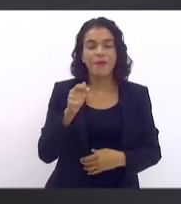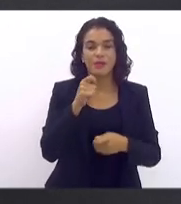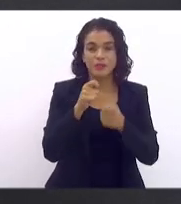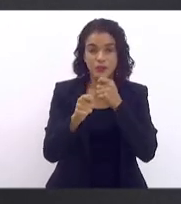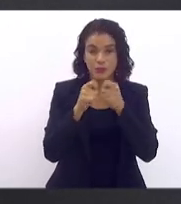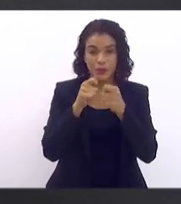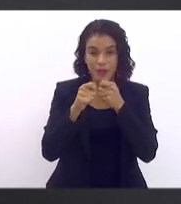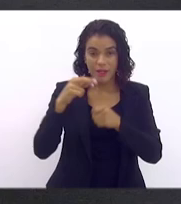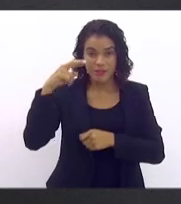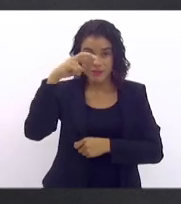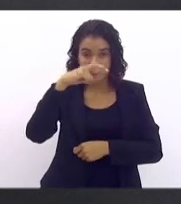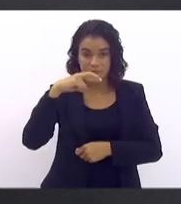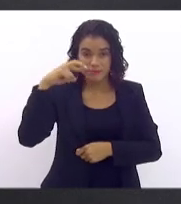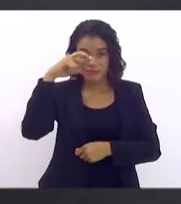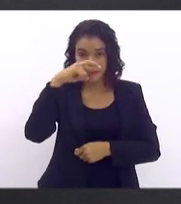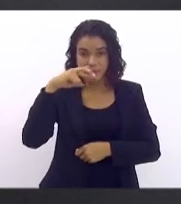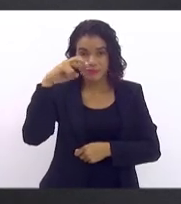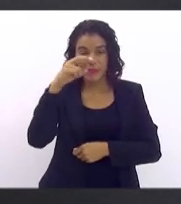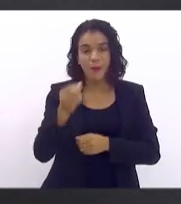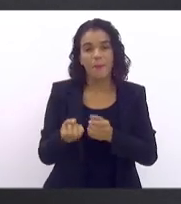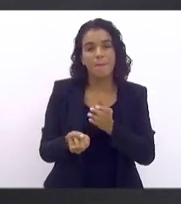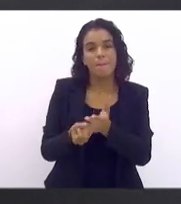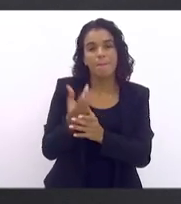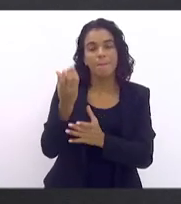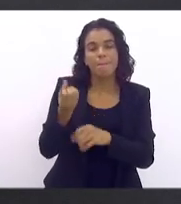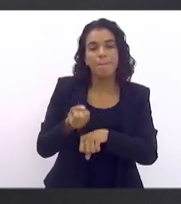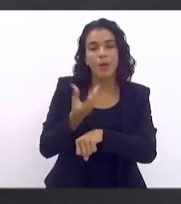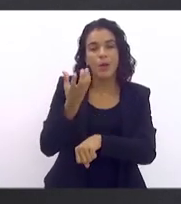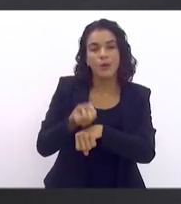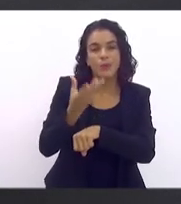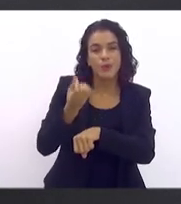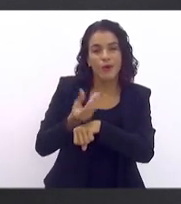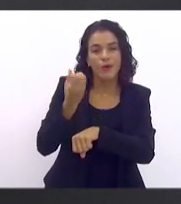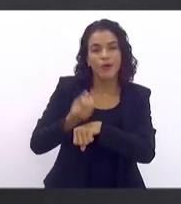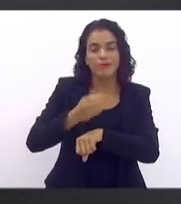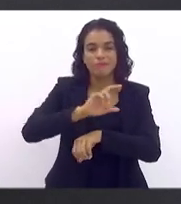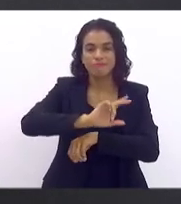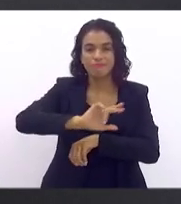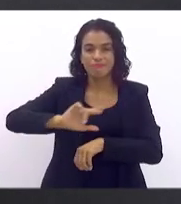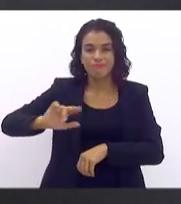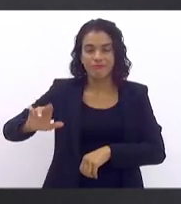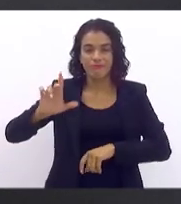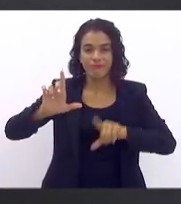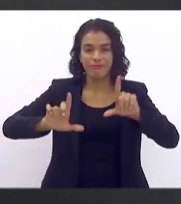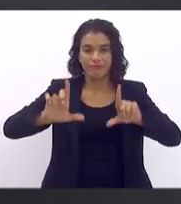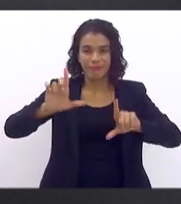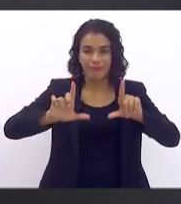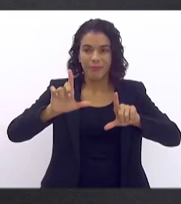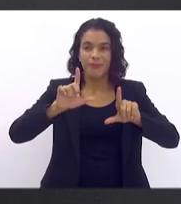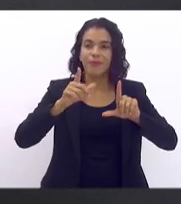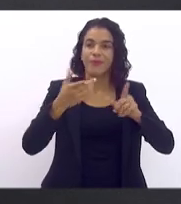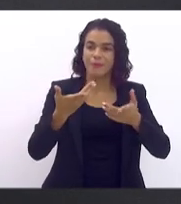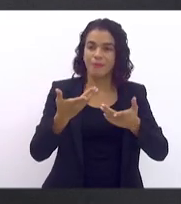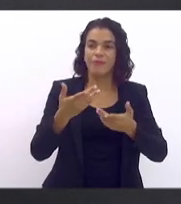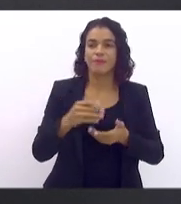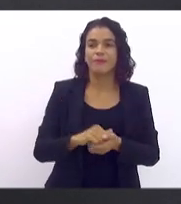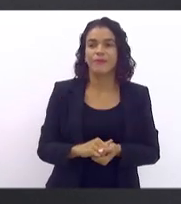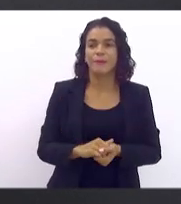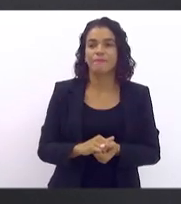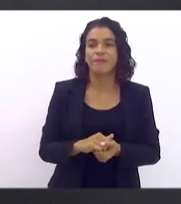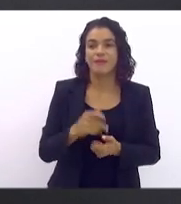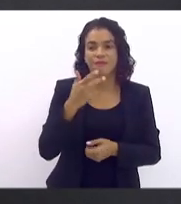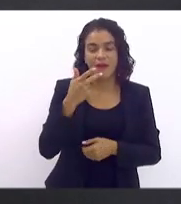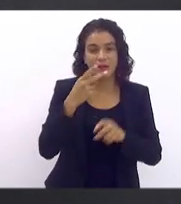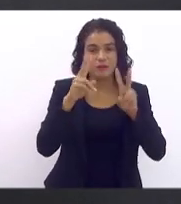jornalista investigativa, produtora de vários programas que atendem efetivamente esse olhar da